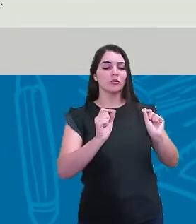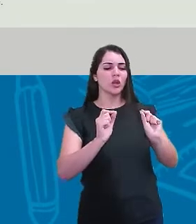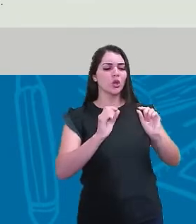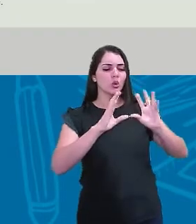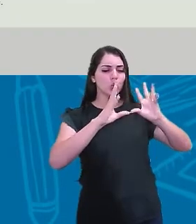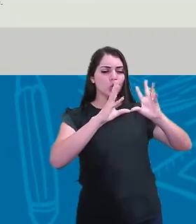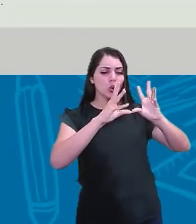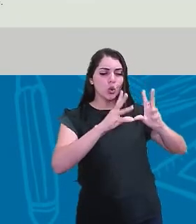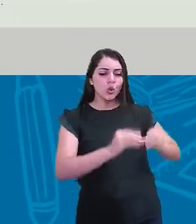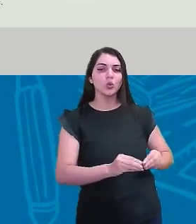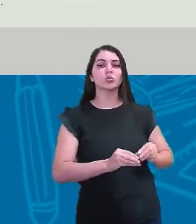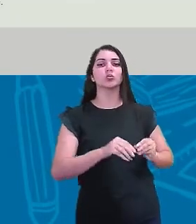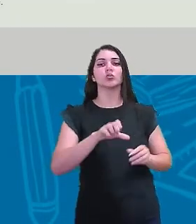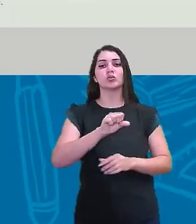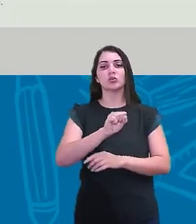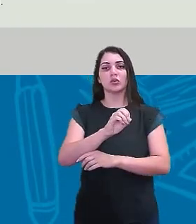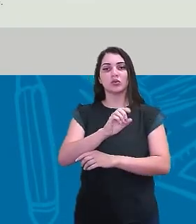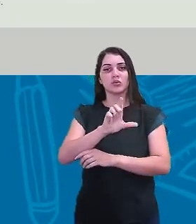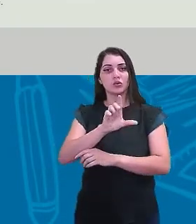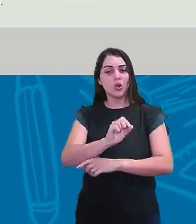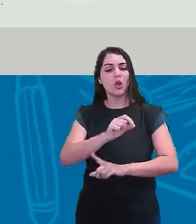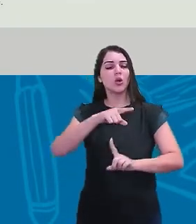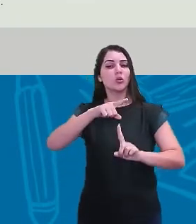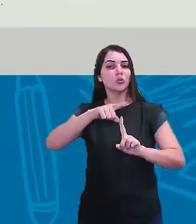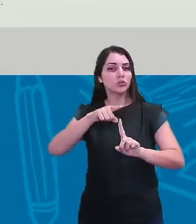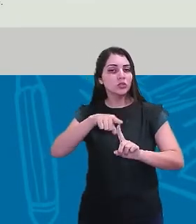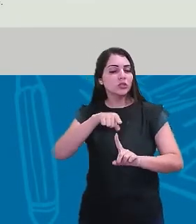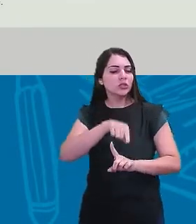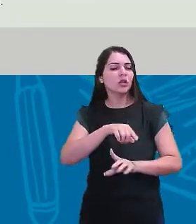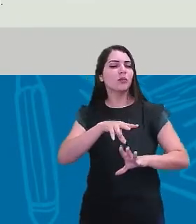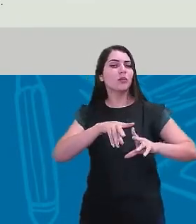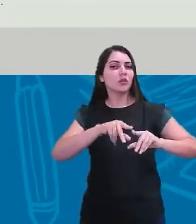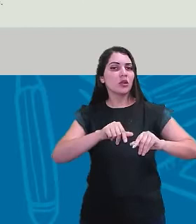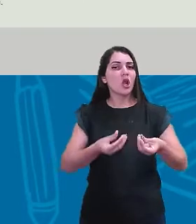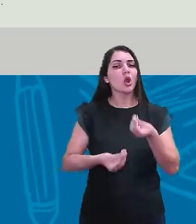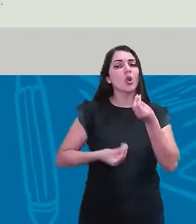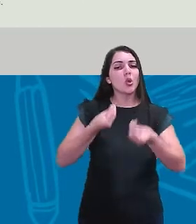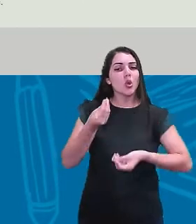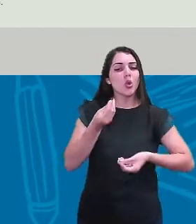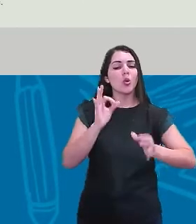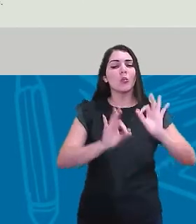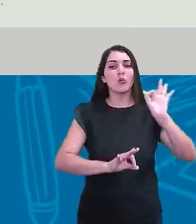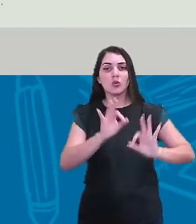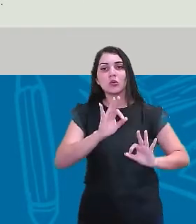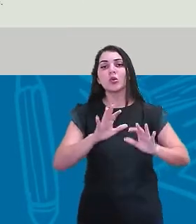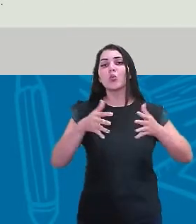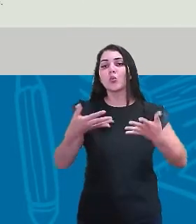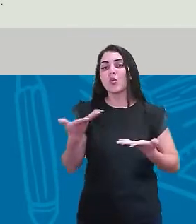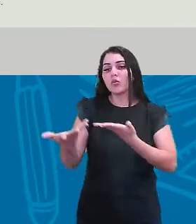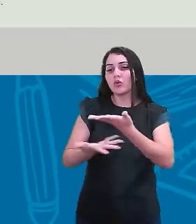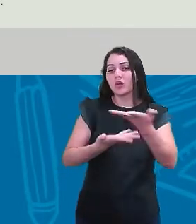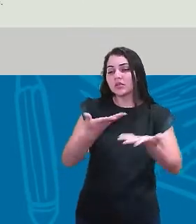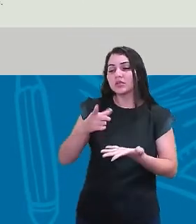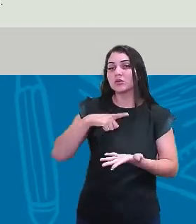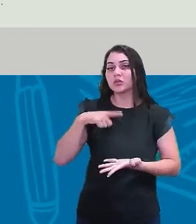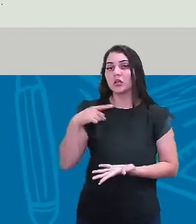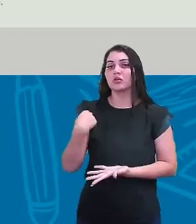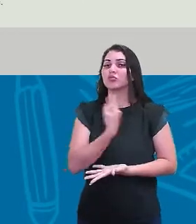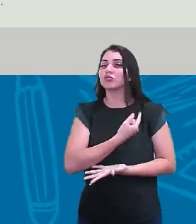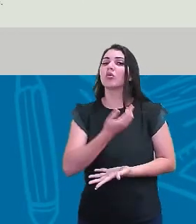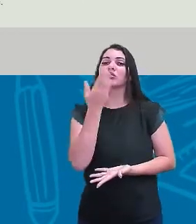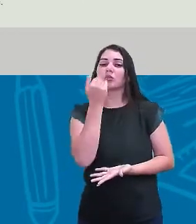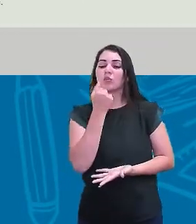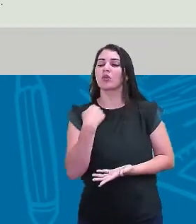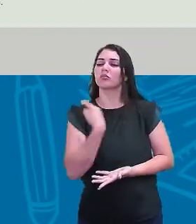tudo. Sobre o solo, tipo de solo, como ele é formado, qual a relação que ele tem com o nosso alimento, para a